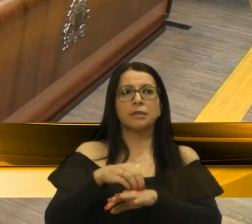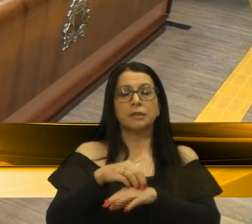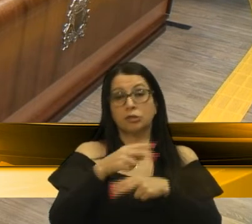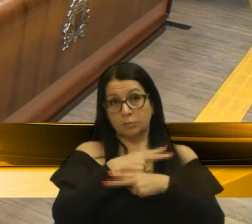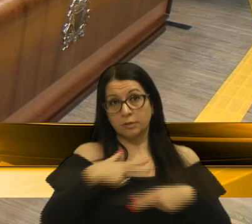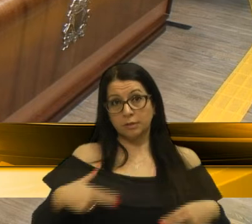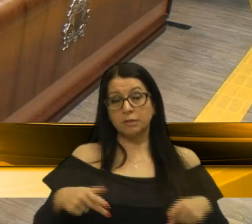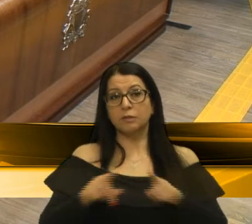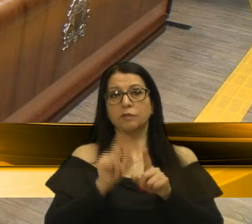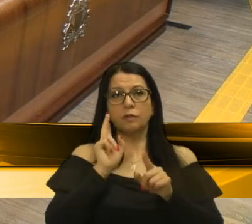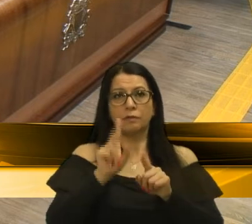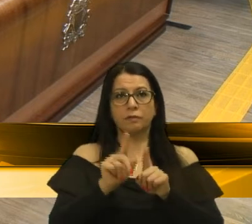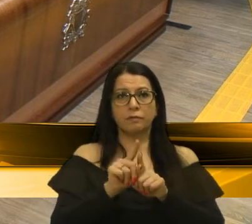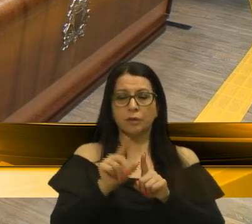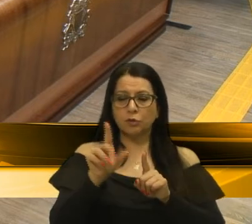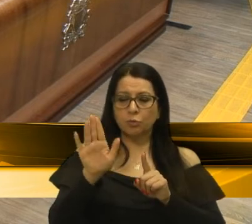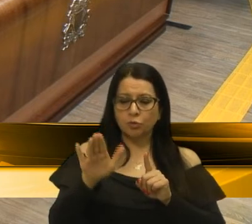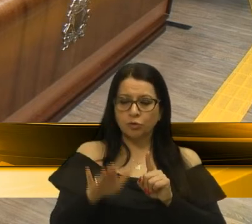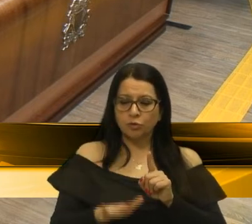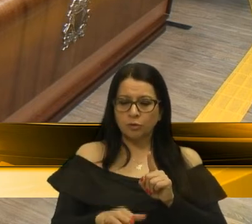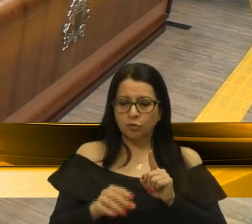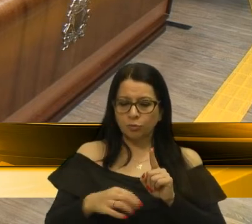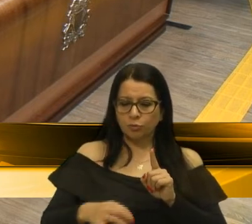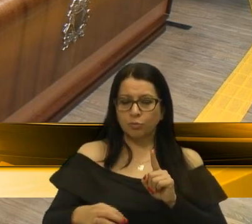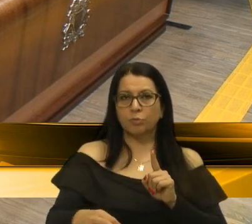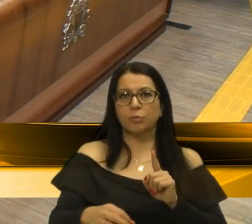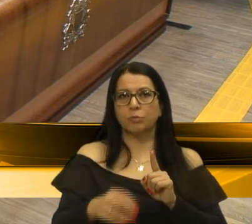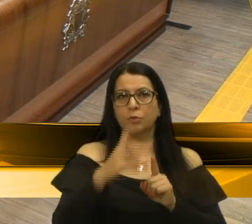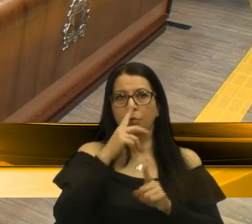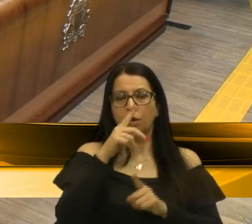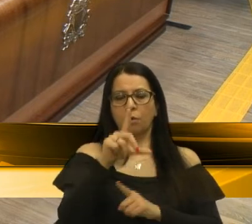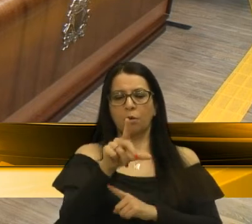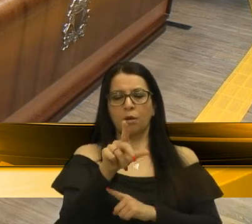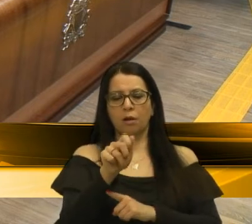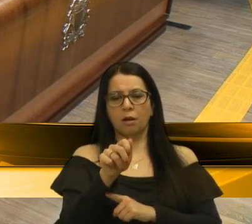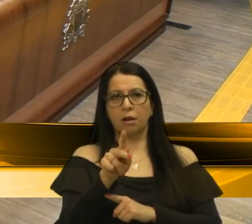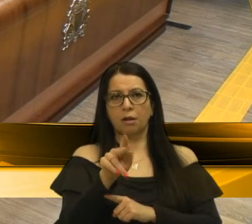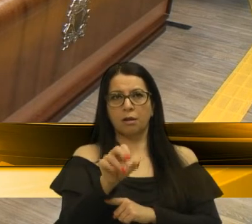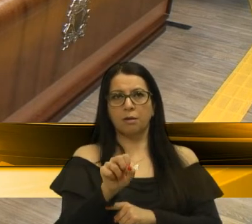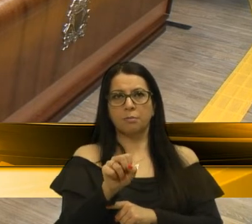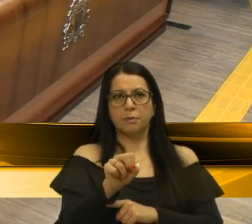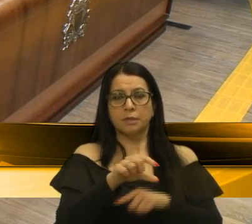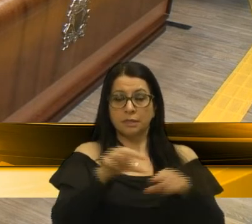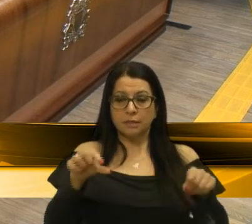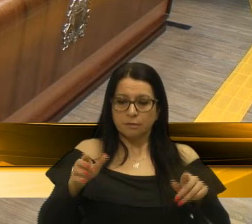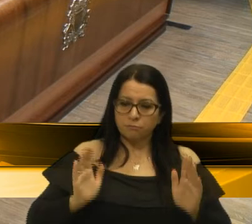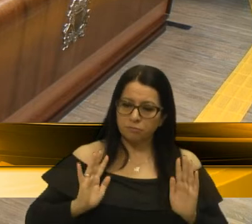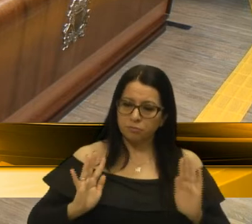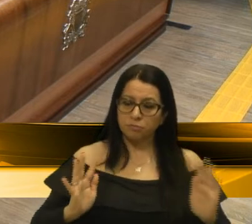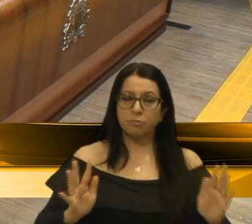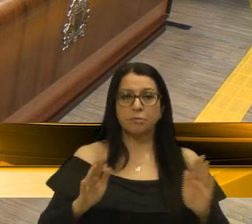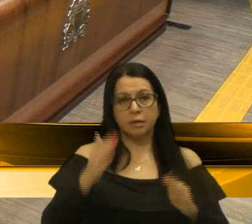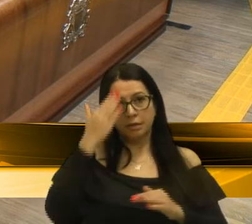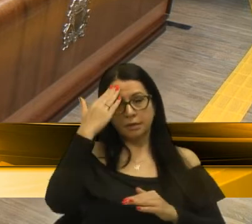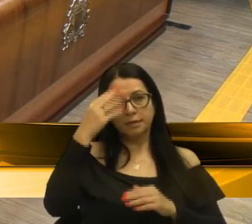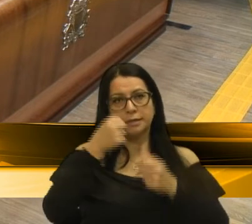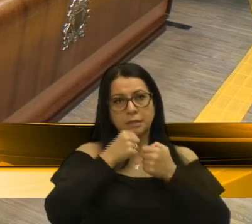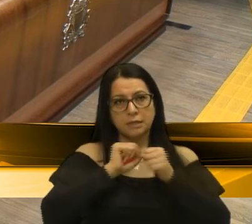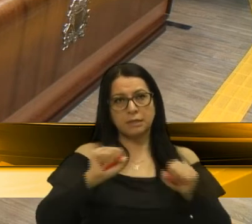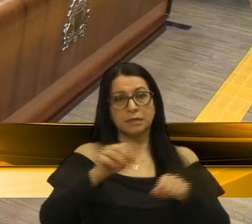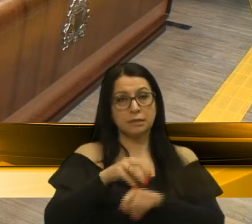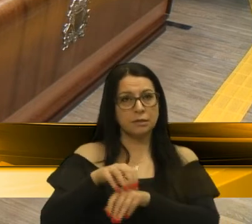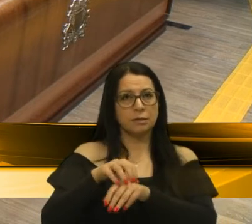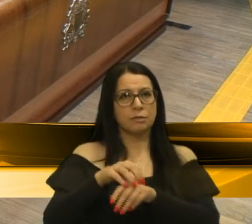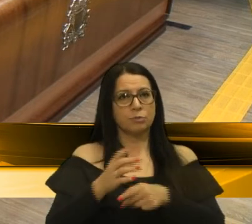Foi instalado o redutor de velocidade modo lápis, sinalização, guardrail. Então, agradecer à Secretaria de Trânsito por